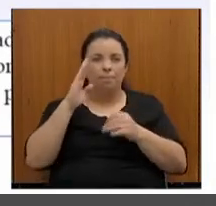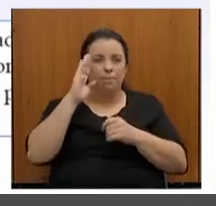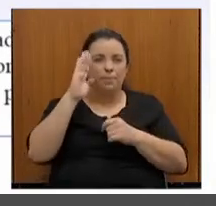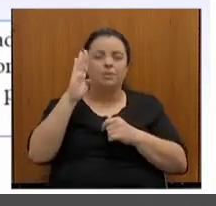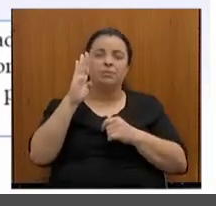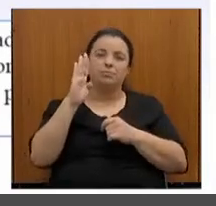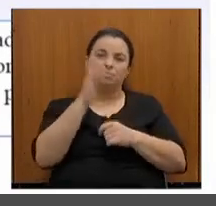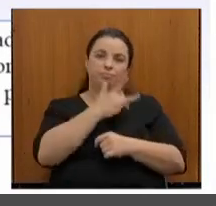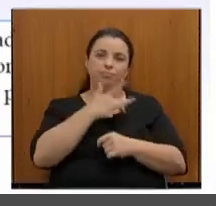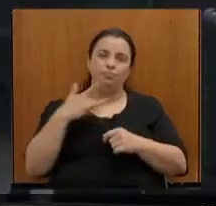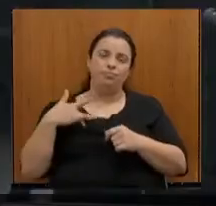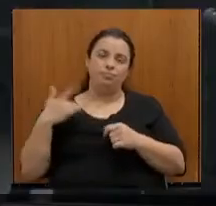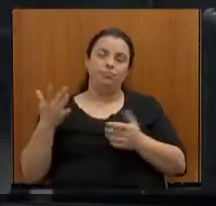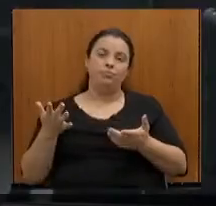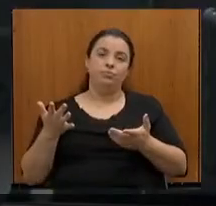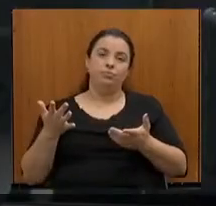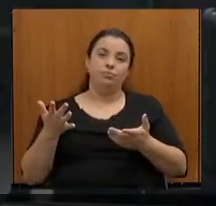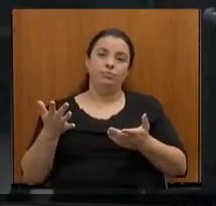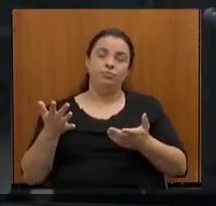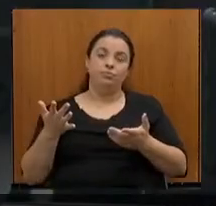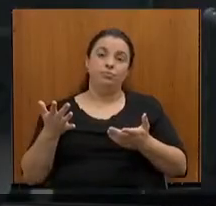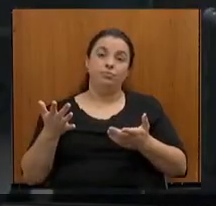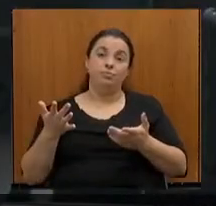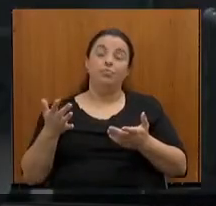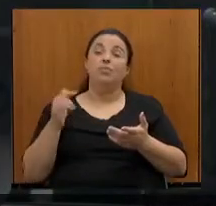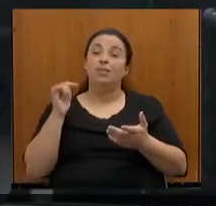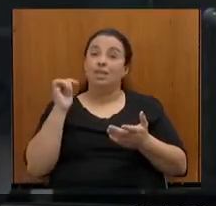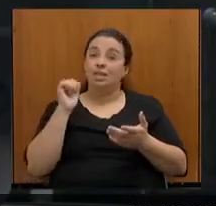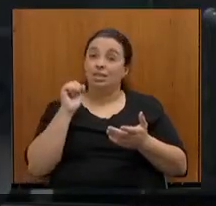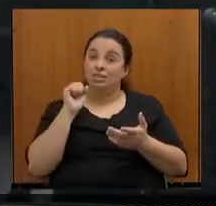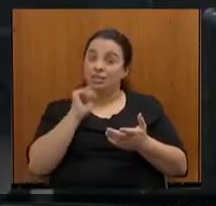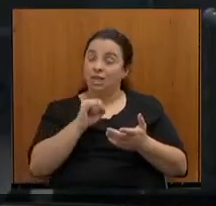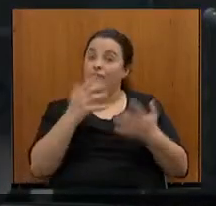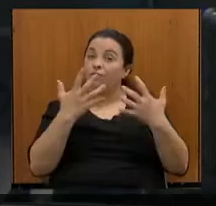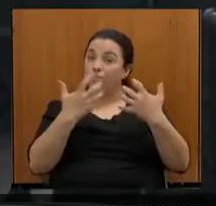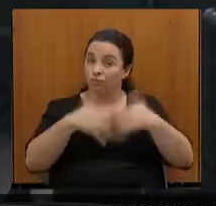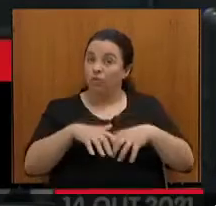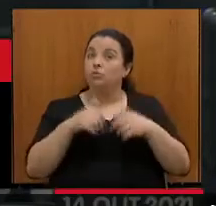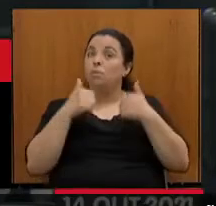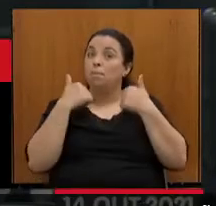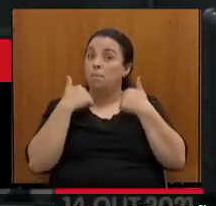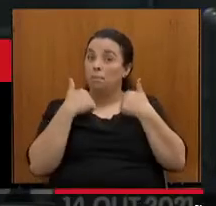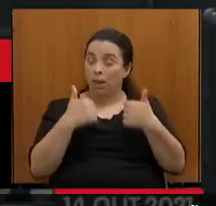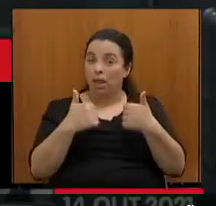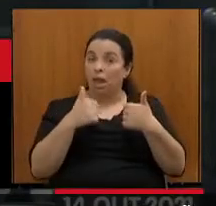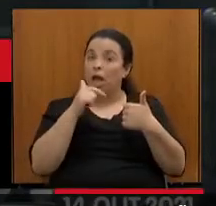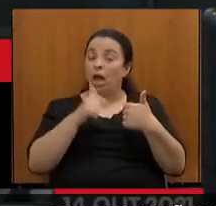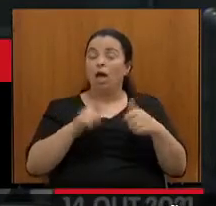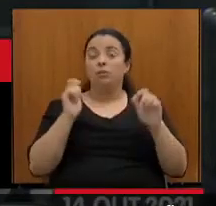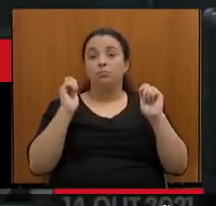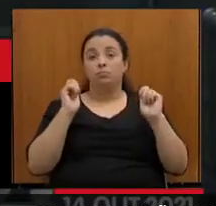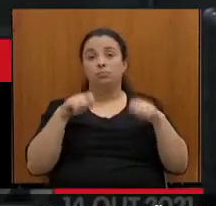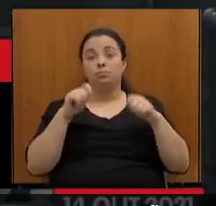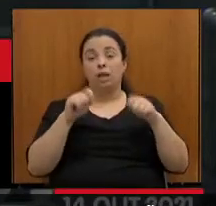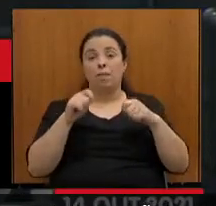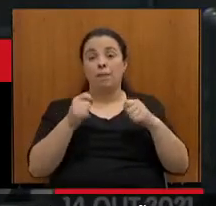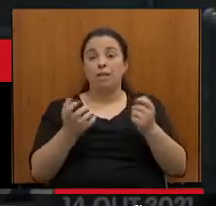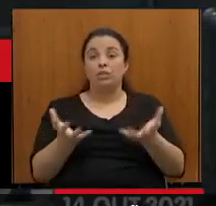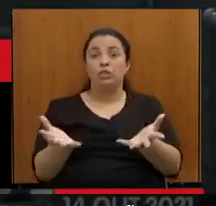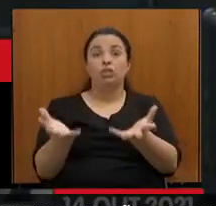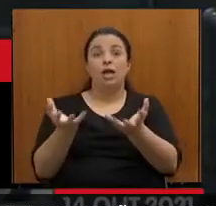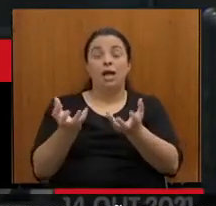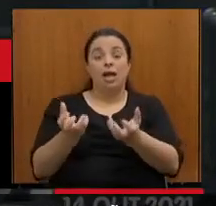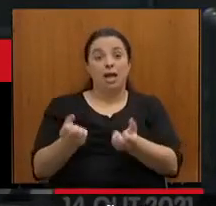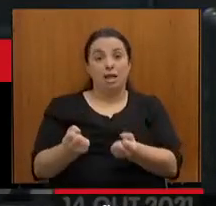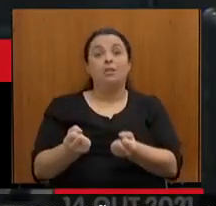Normalmente, uma atenção primária à saúde que funciona bem, ela é capaz de atender de